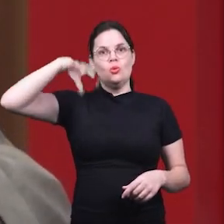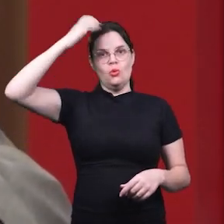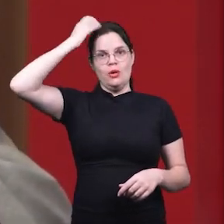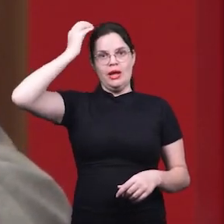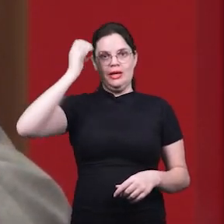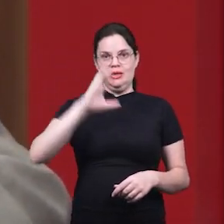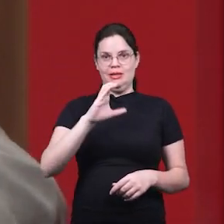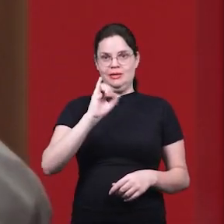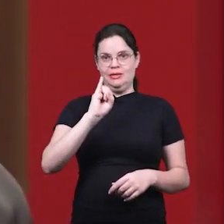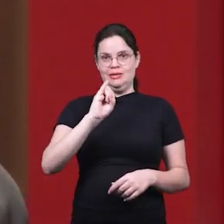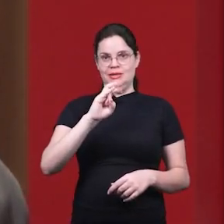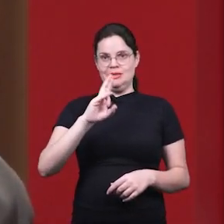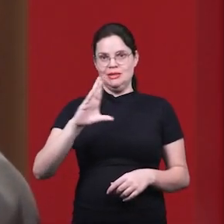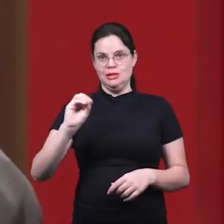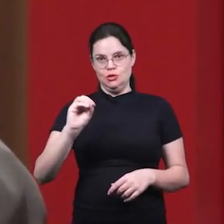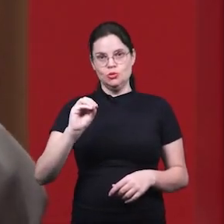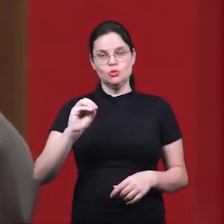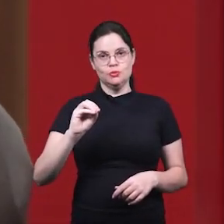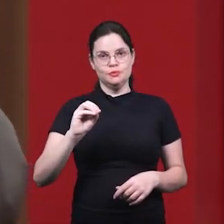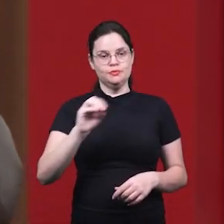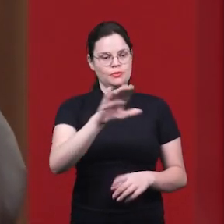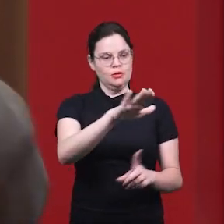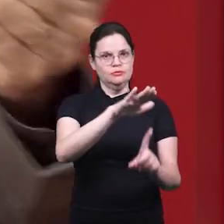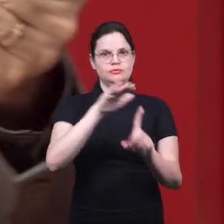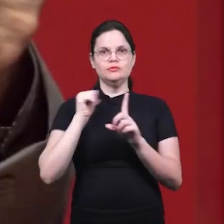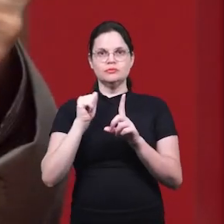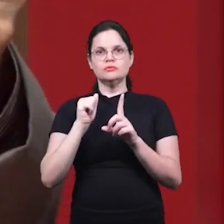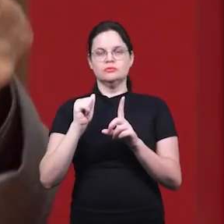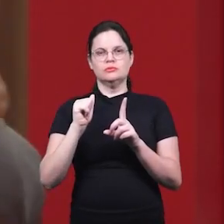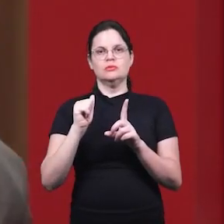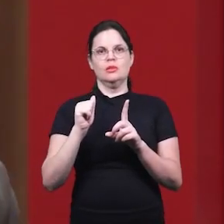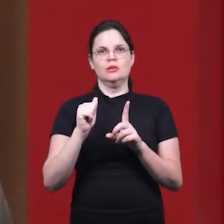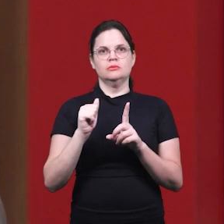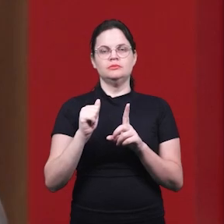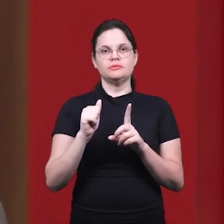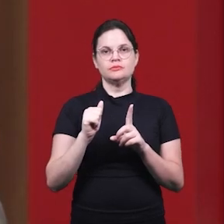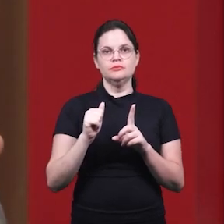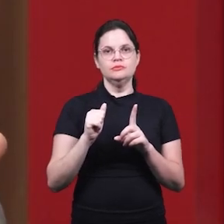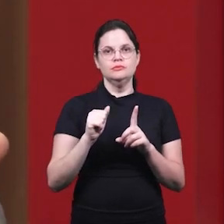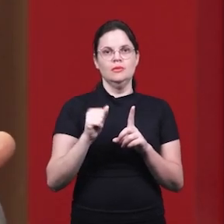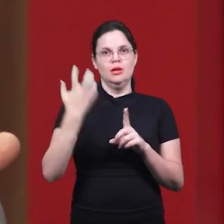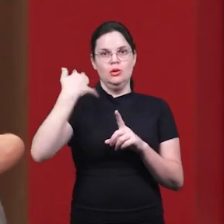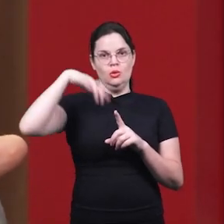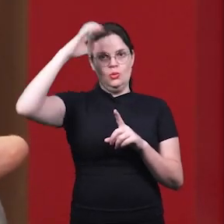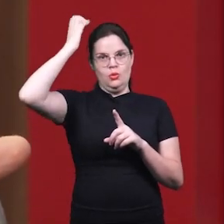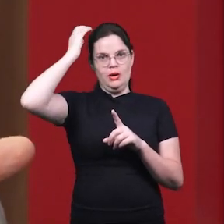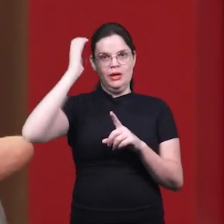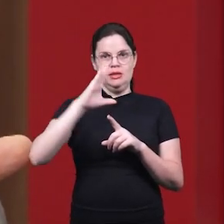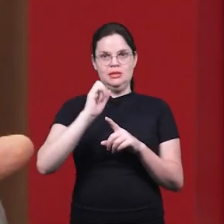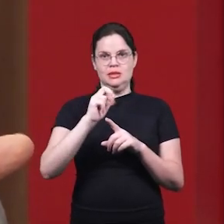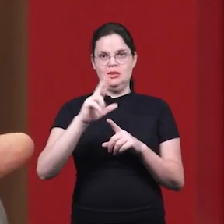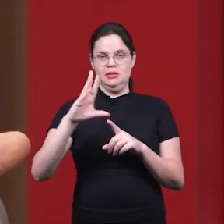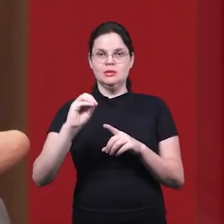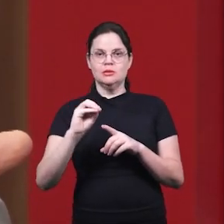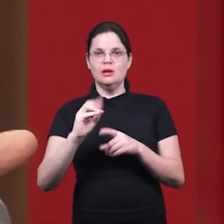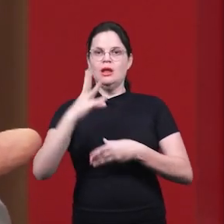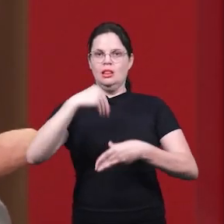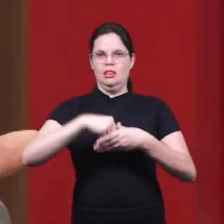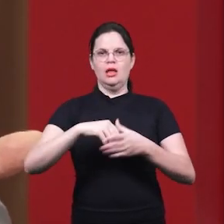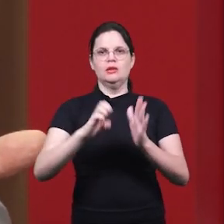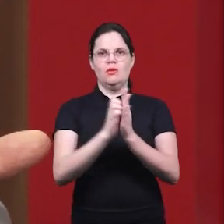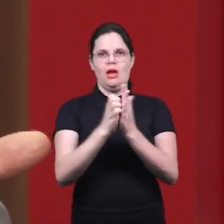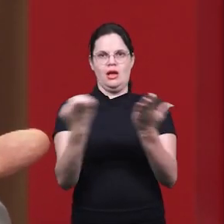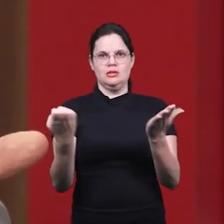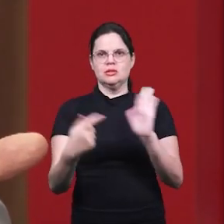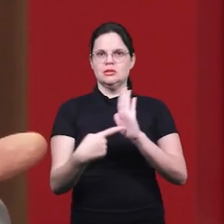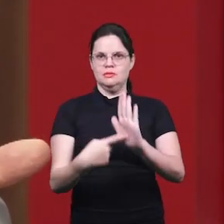Ciro, que deu a ordem, está no primeiro capítulo de Esdras, e na